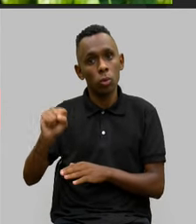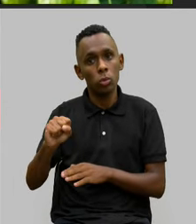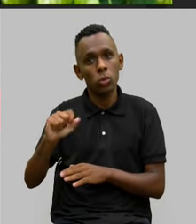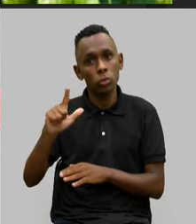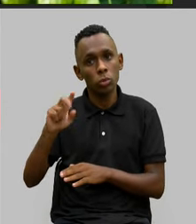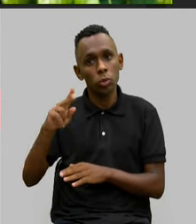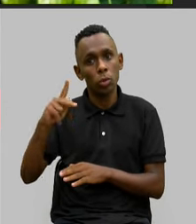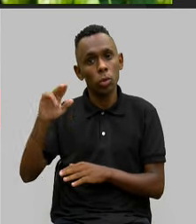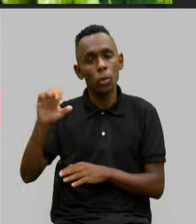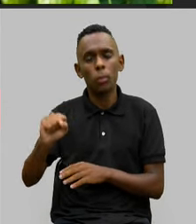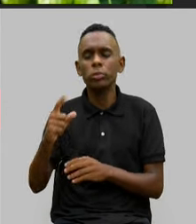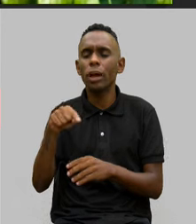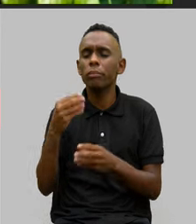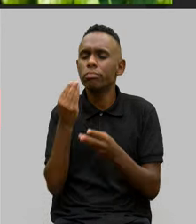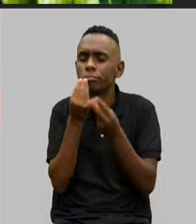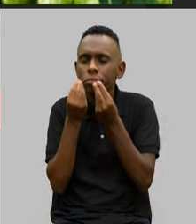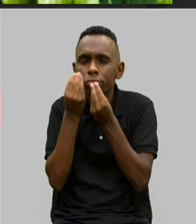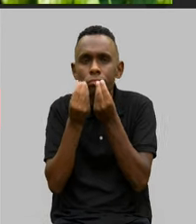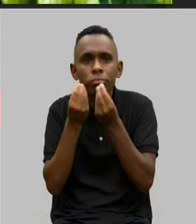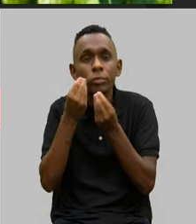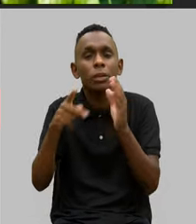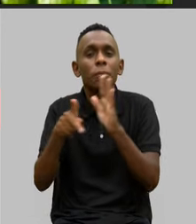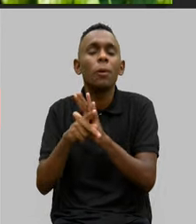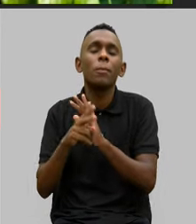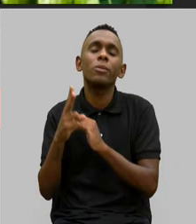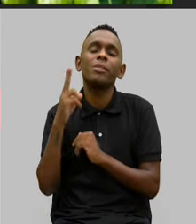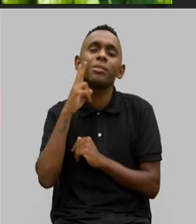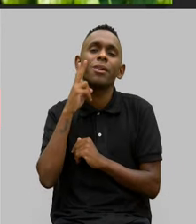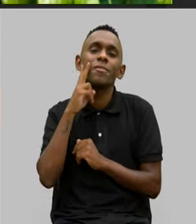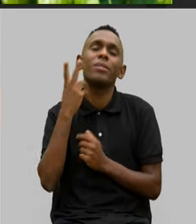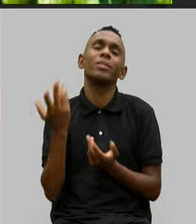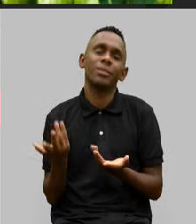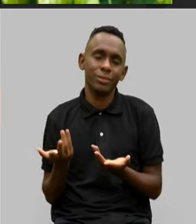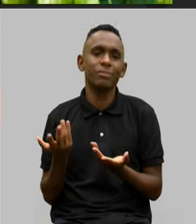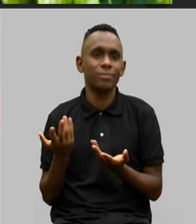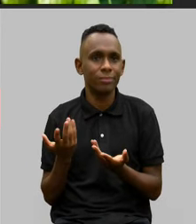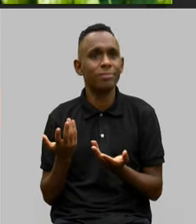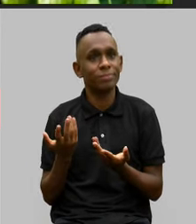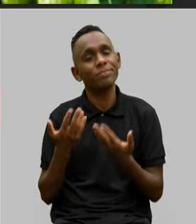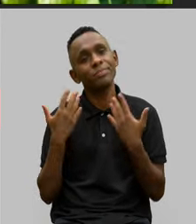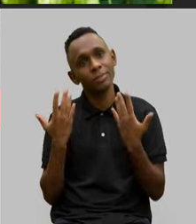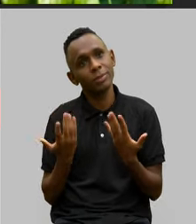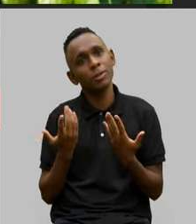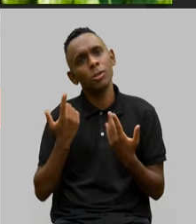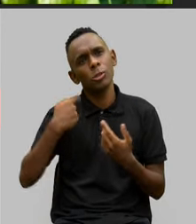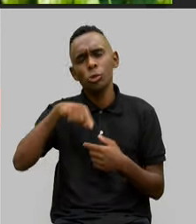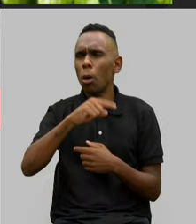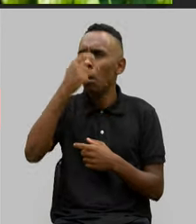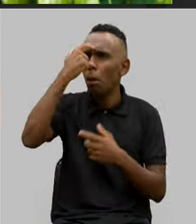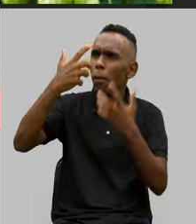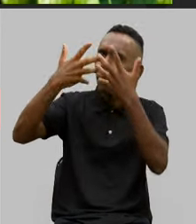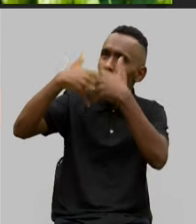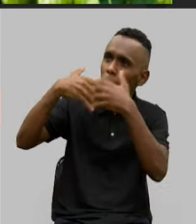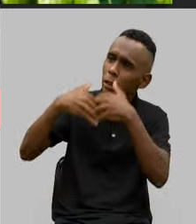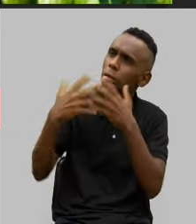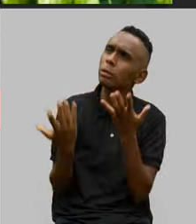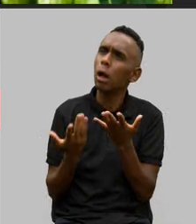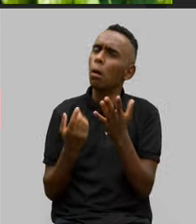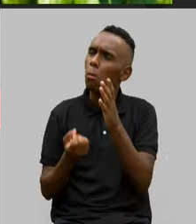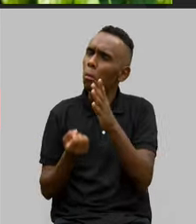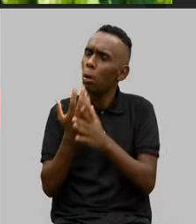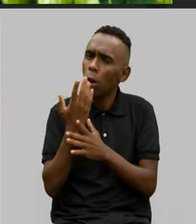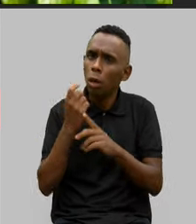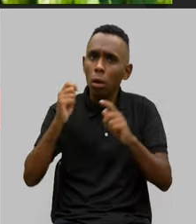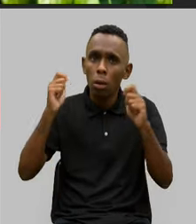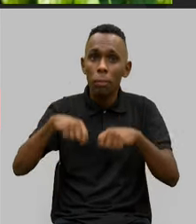dá sabor à cerveja e automaticamente a gente já pode pensar inclusive num Primeiro produto